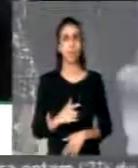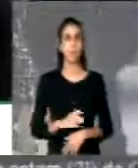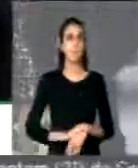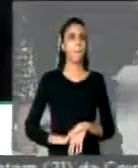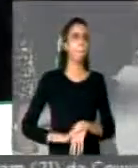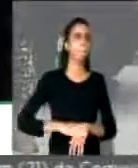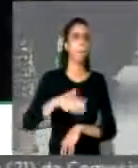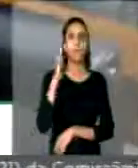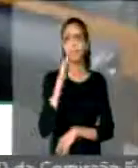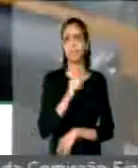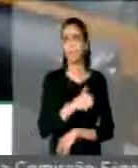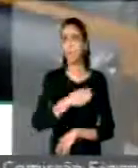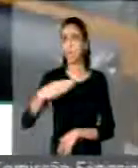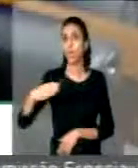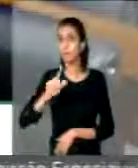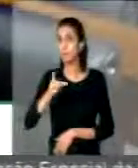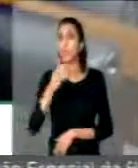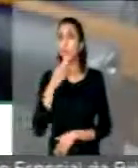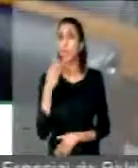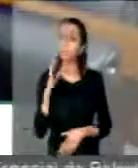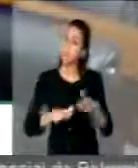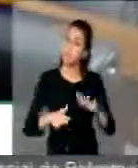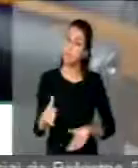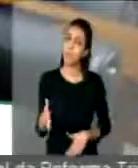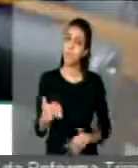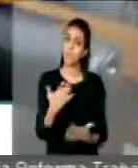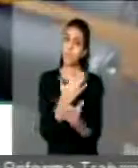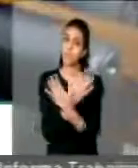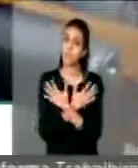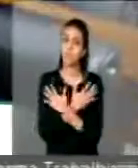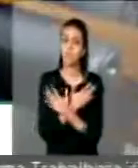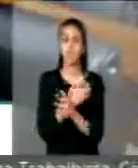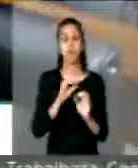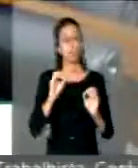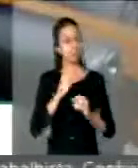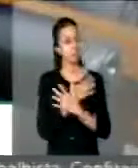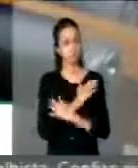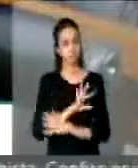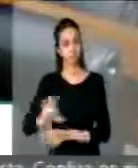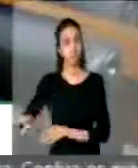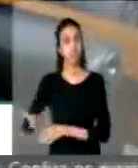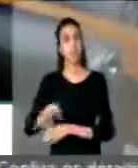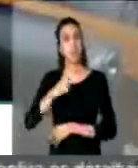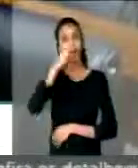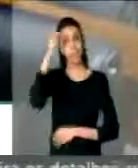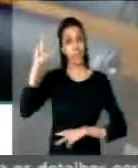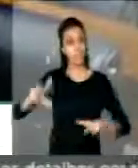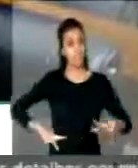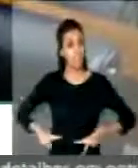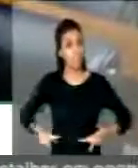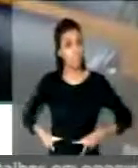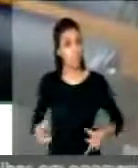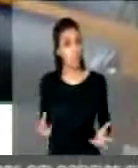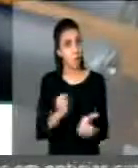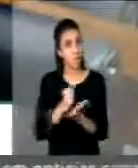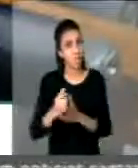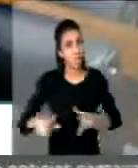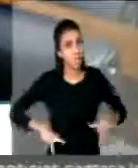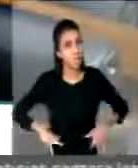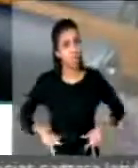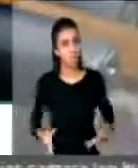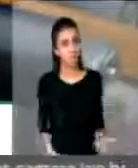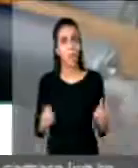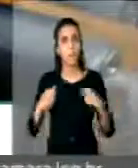provavelmente mais de 14 milhões de trabalhadores terceirizados no Brasil. E precisa de segurança jurídica. Por